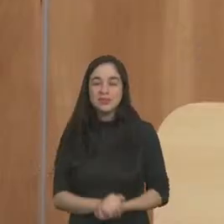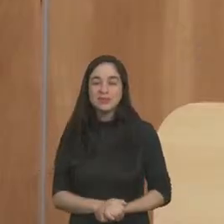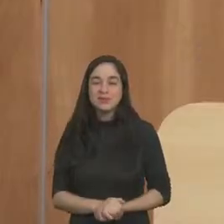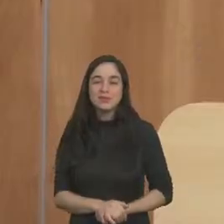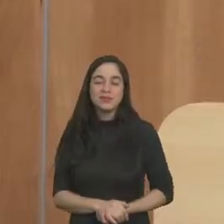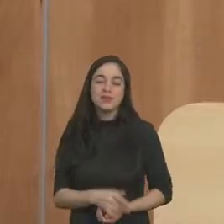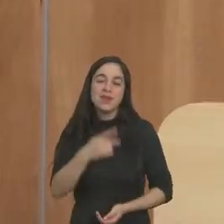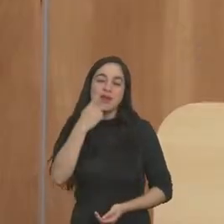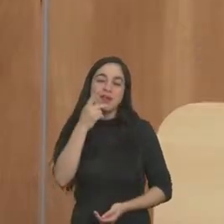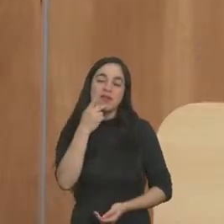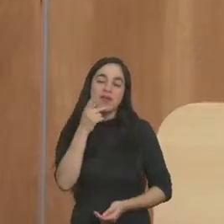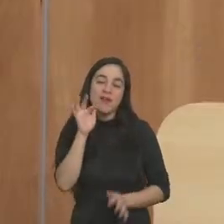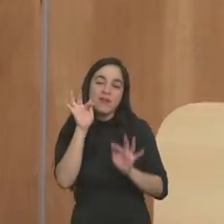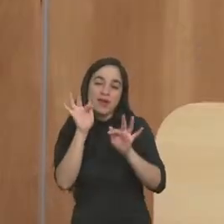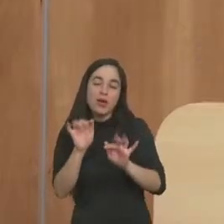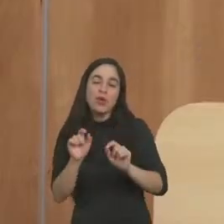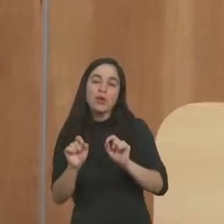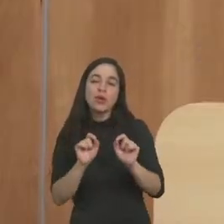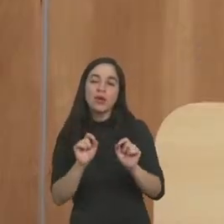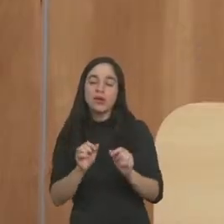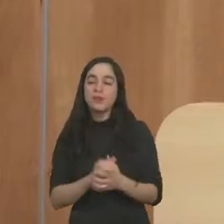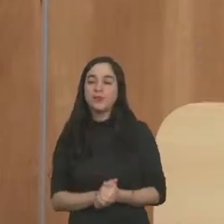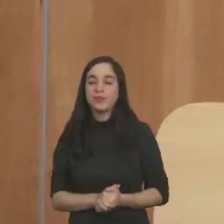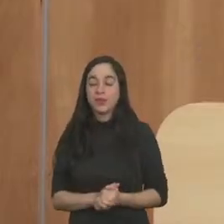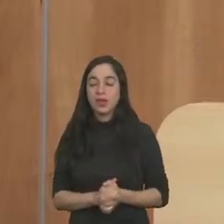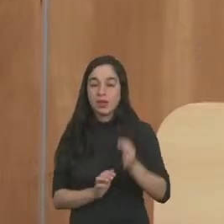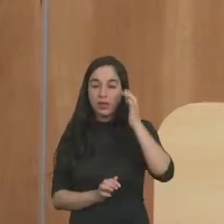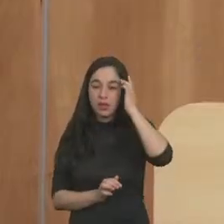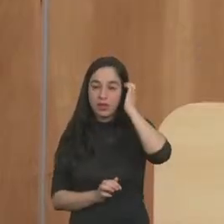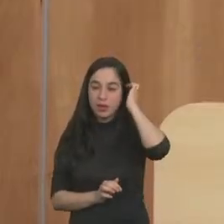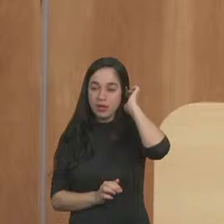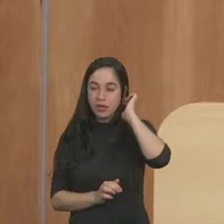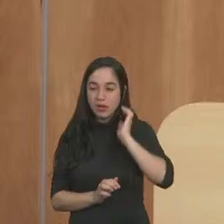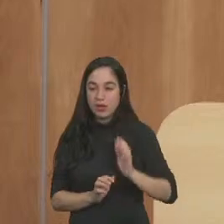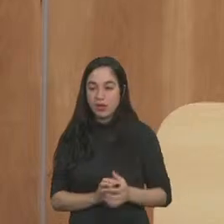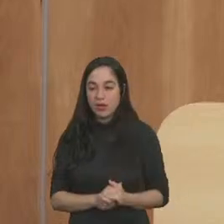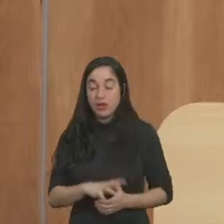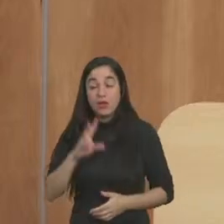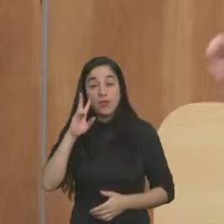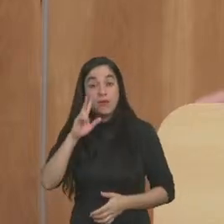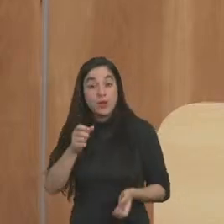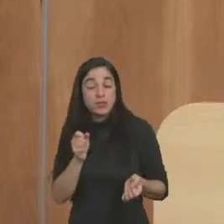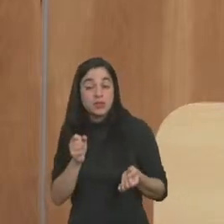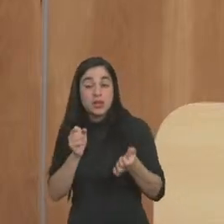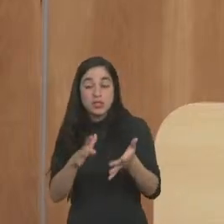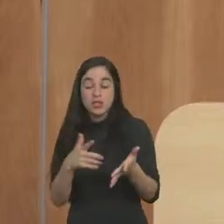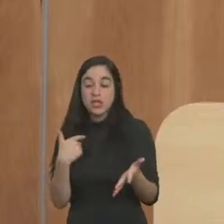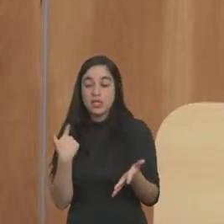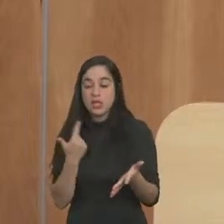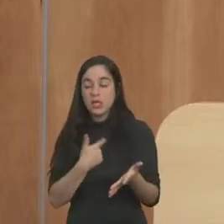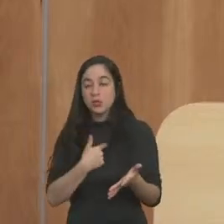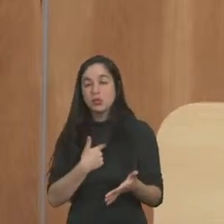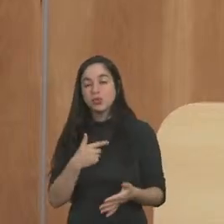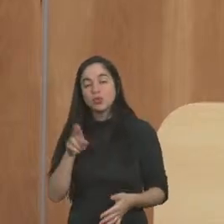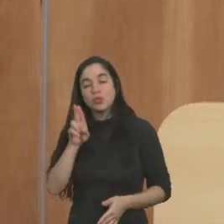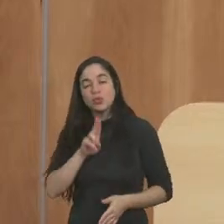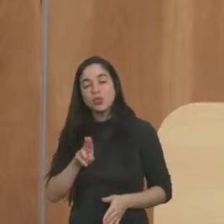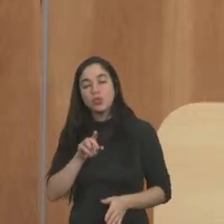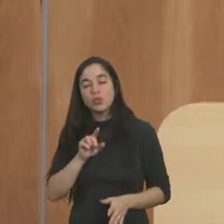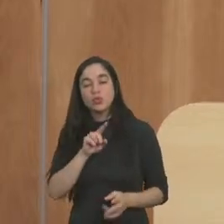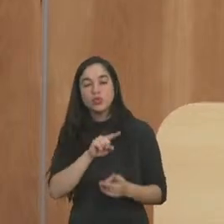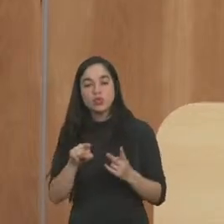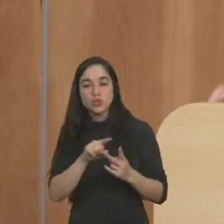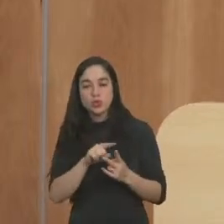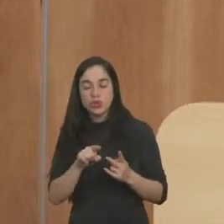fala, a campanha sempre é no método ver, julgar e agir, e eu abordei os dois. E agora na área do